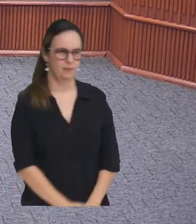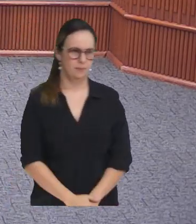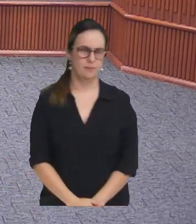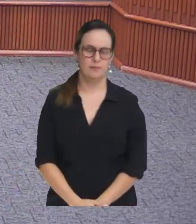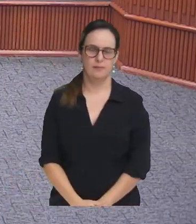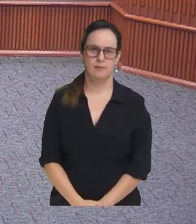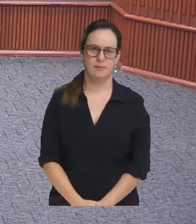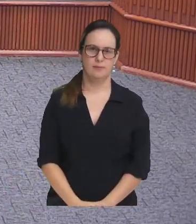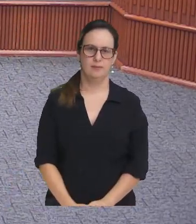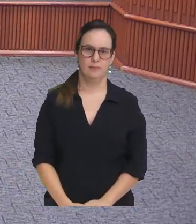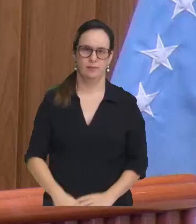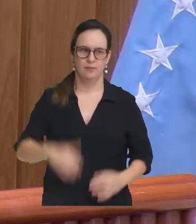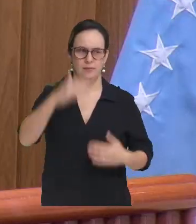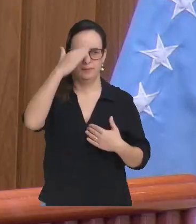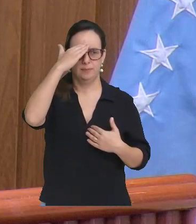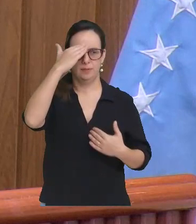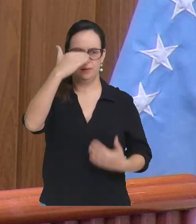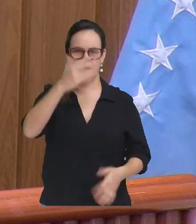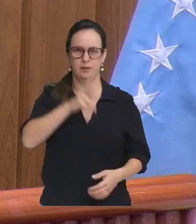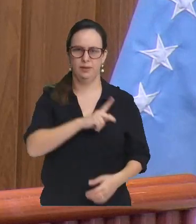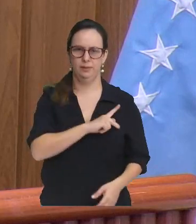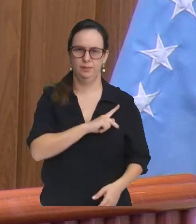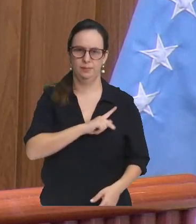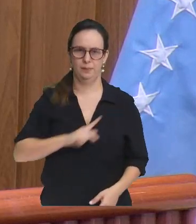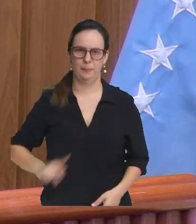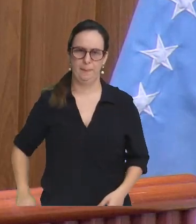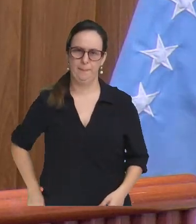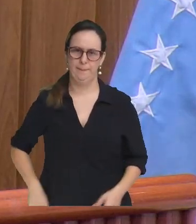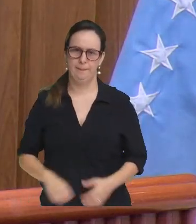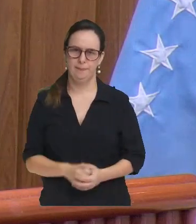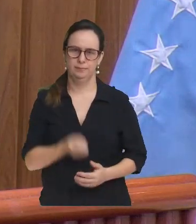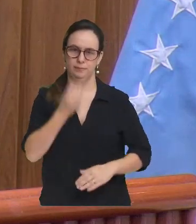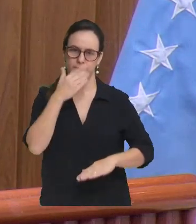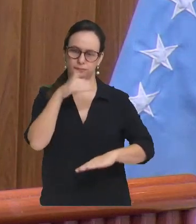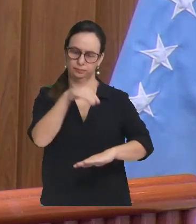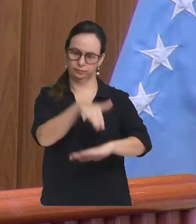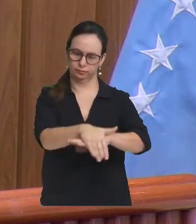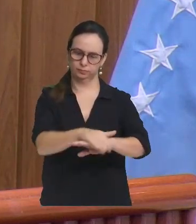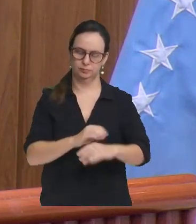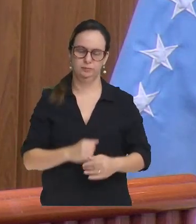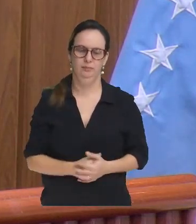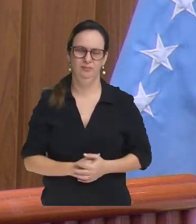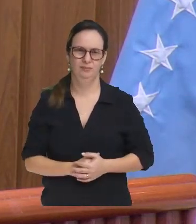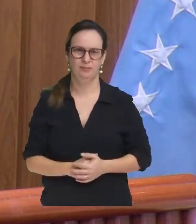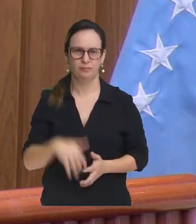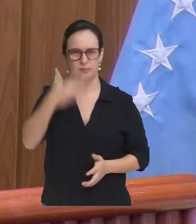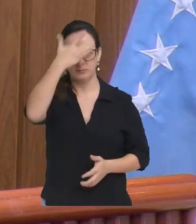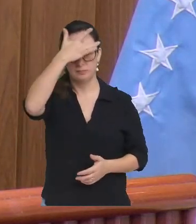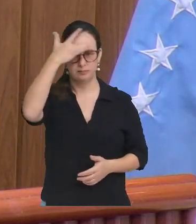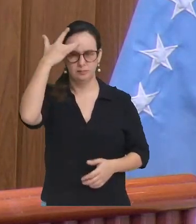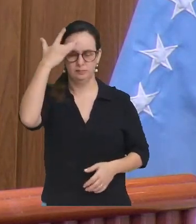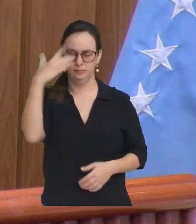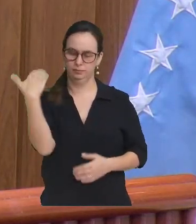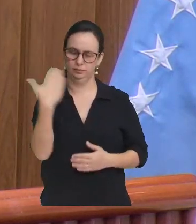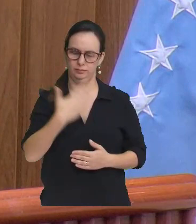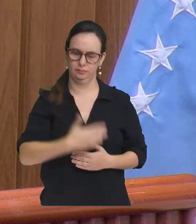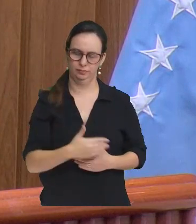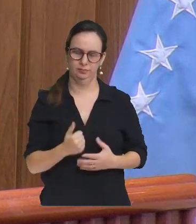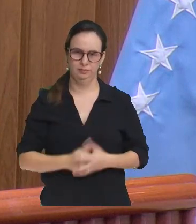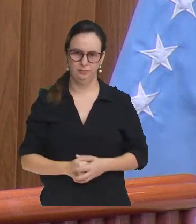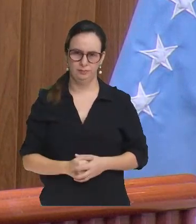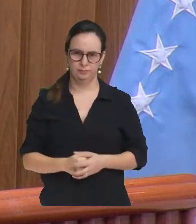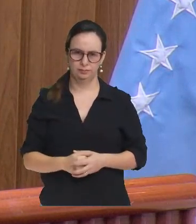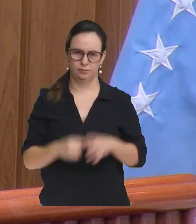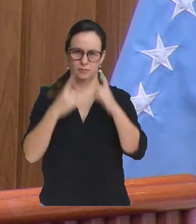Obrigado, presidente. Boa noite a todos, boa noite aos vereadores, ao público presente, ao público que nos assiste através das